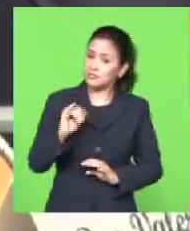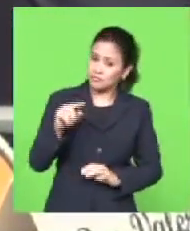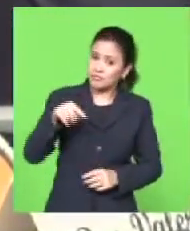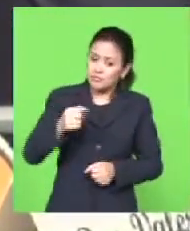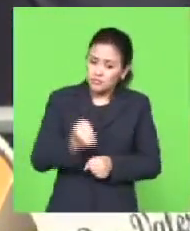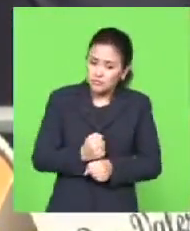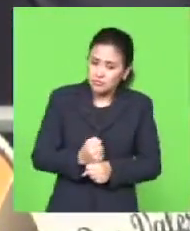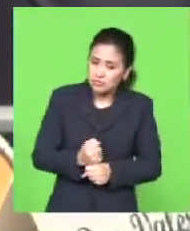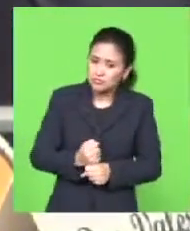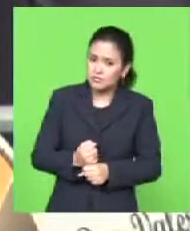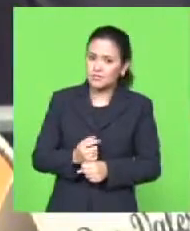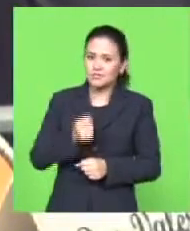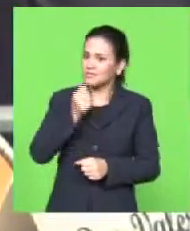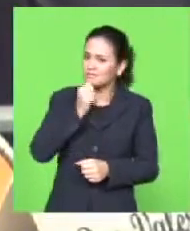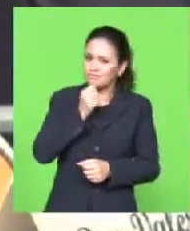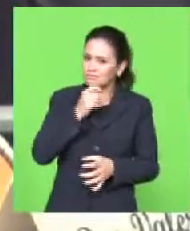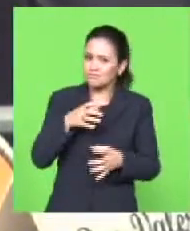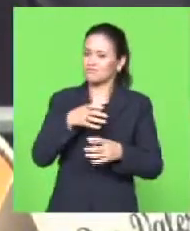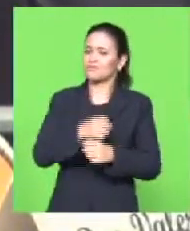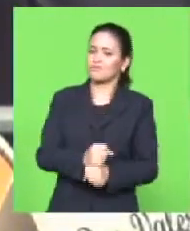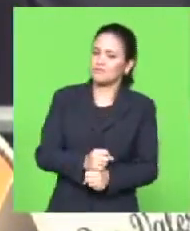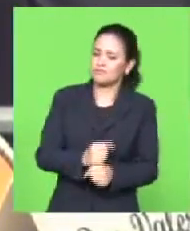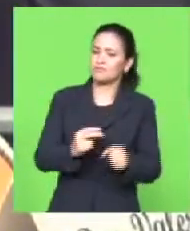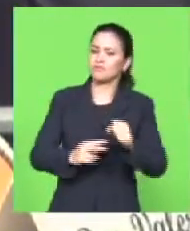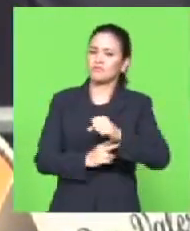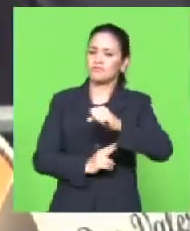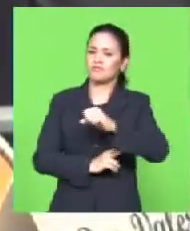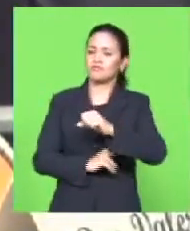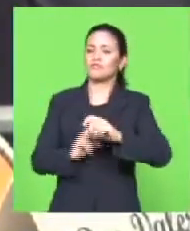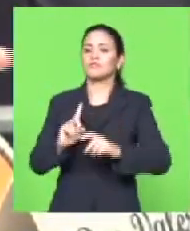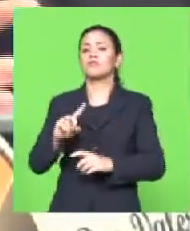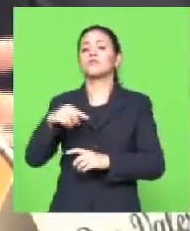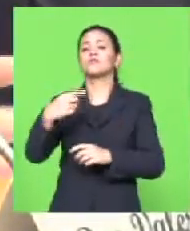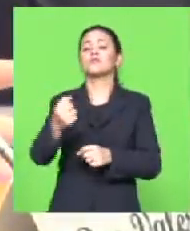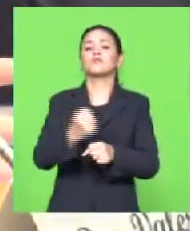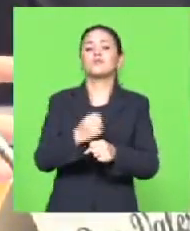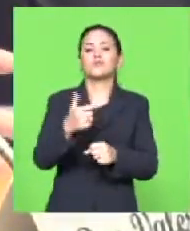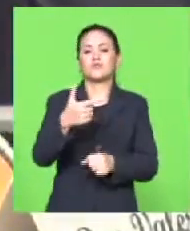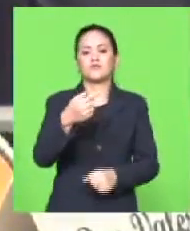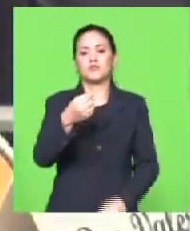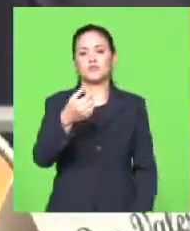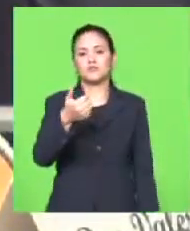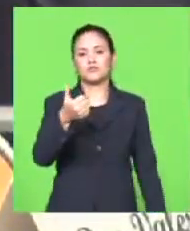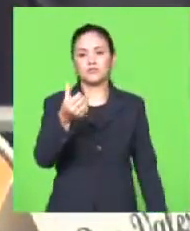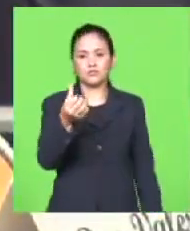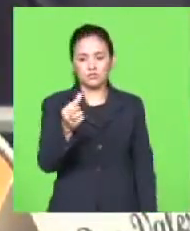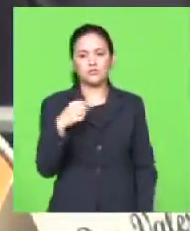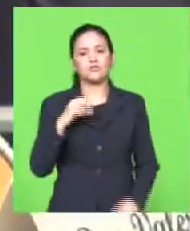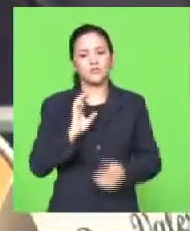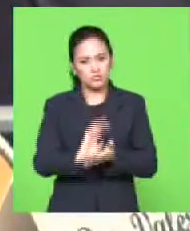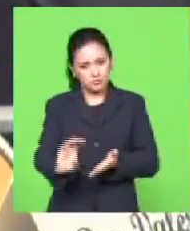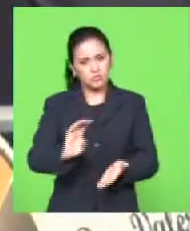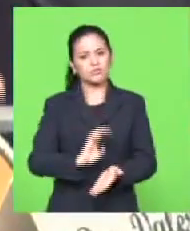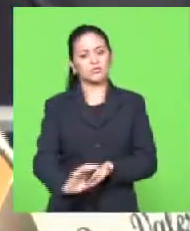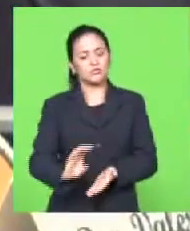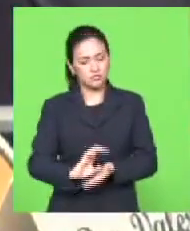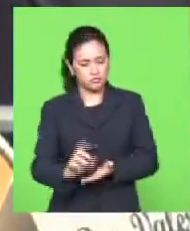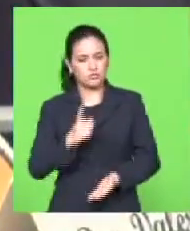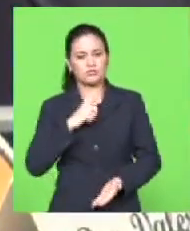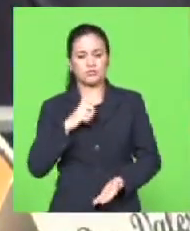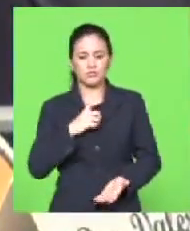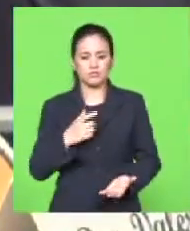vou destinar a emenda para ajudar a conclusão da ponte. As informações que nós tivemos é que a ponte, a